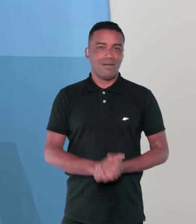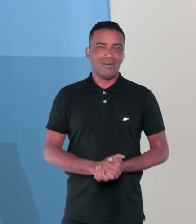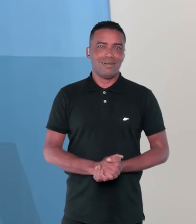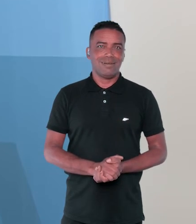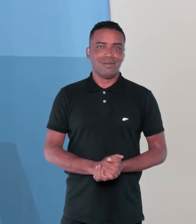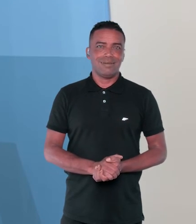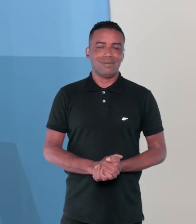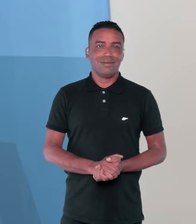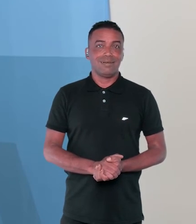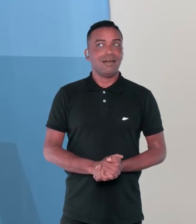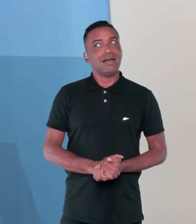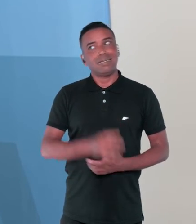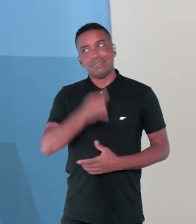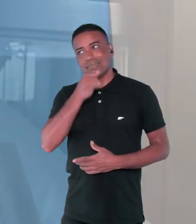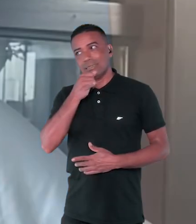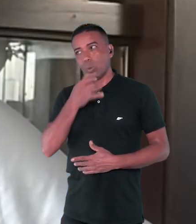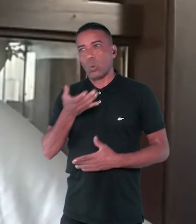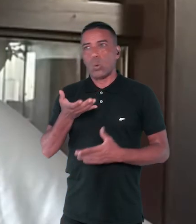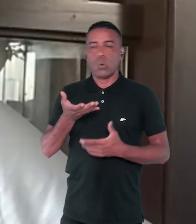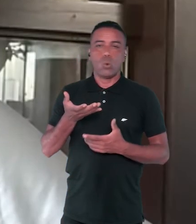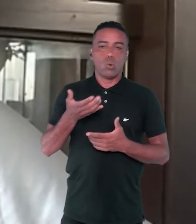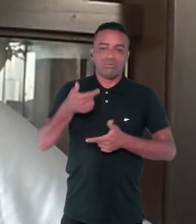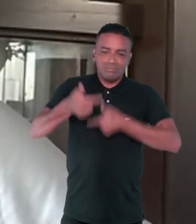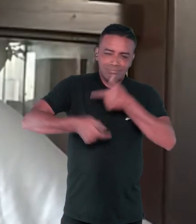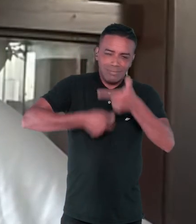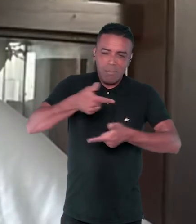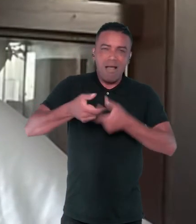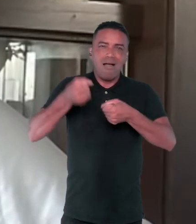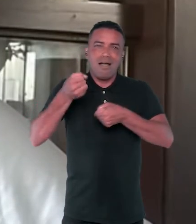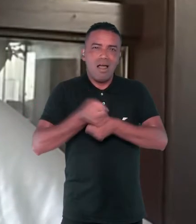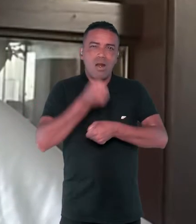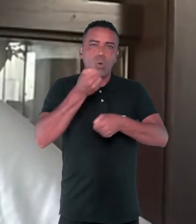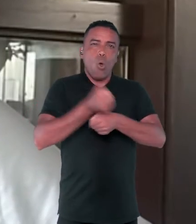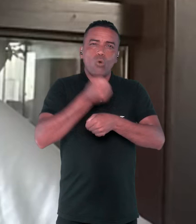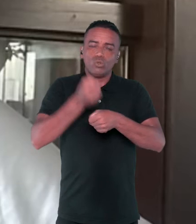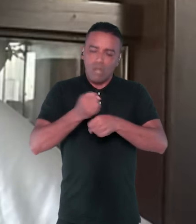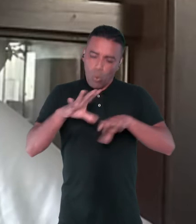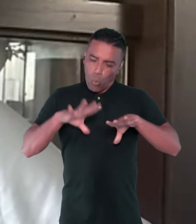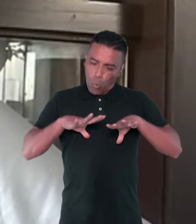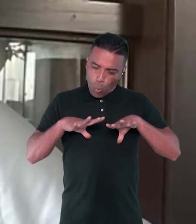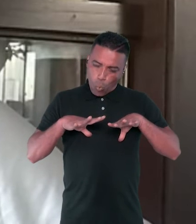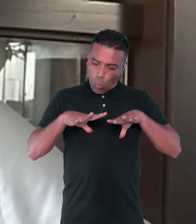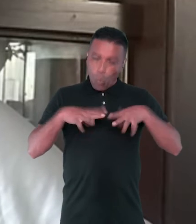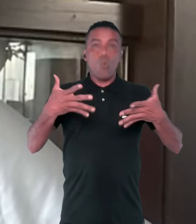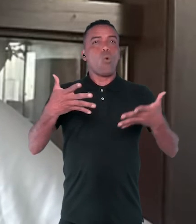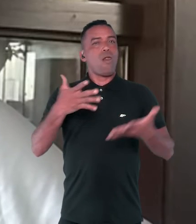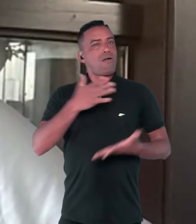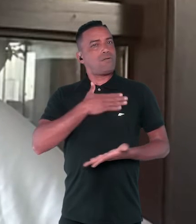Ah, pela construção, pela ousadia,